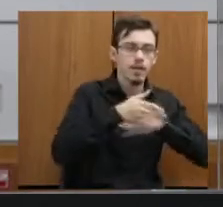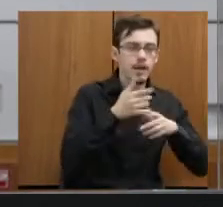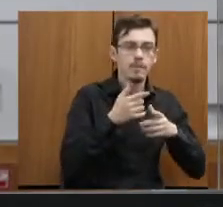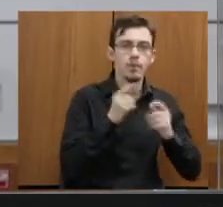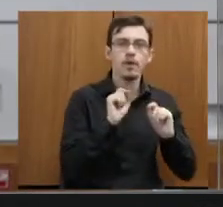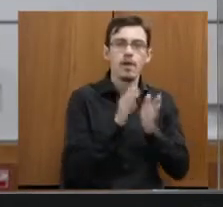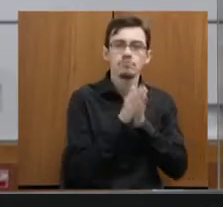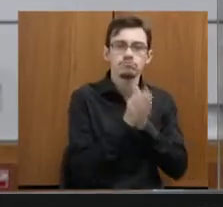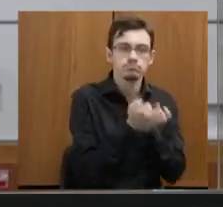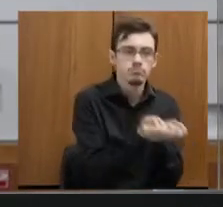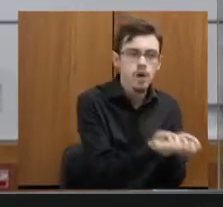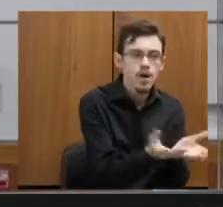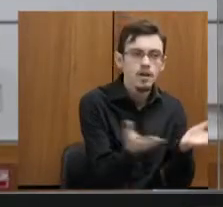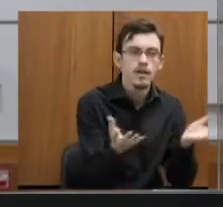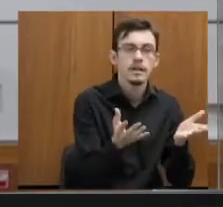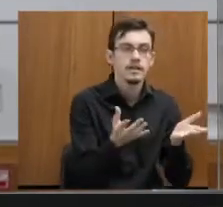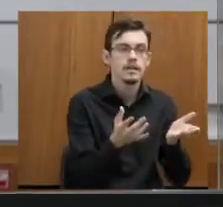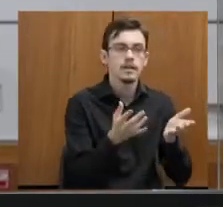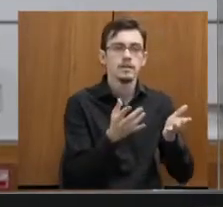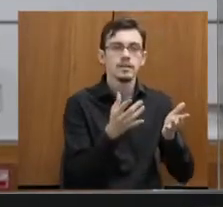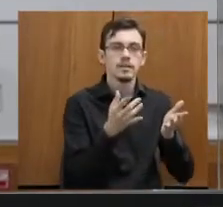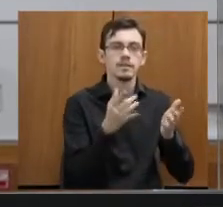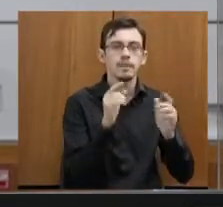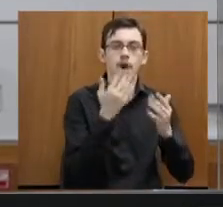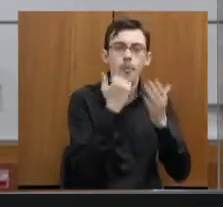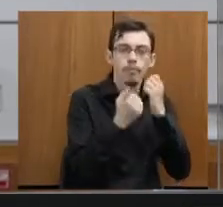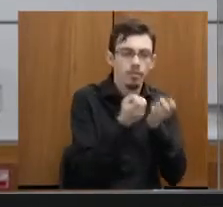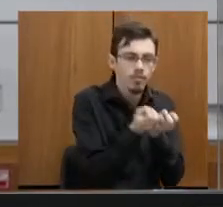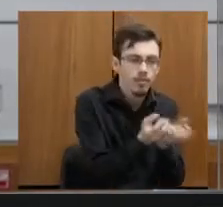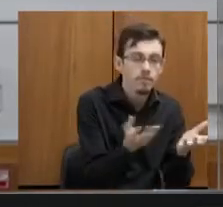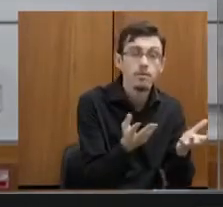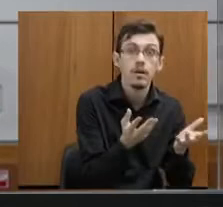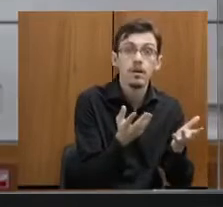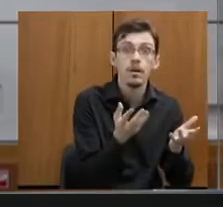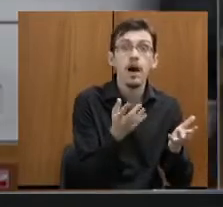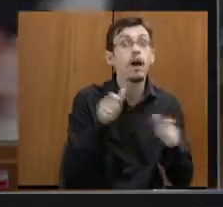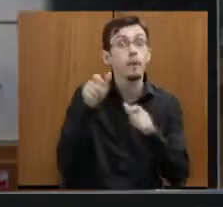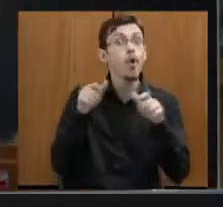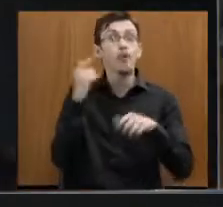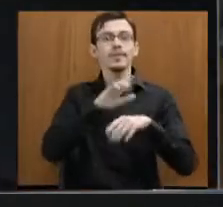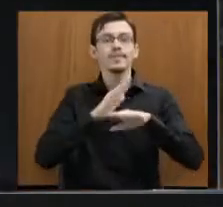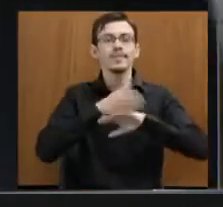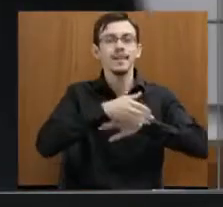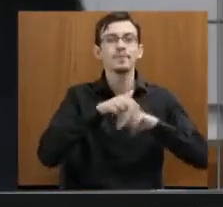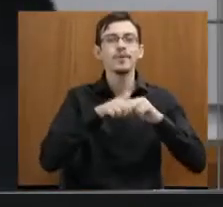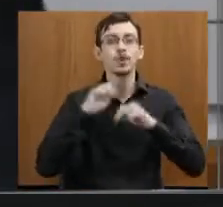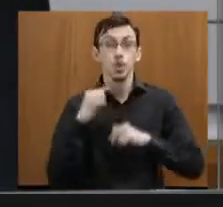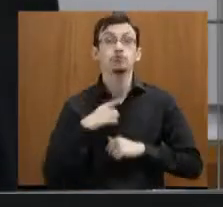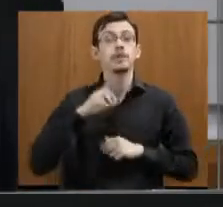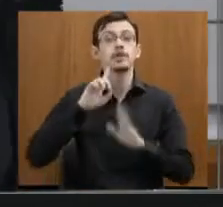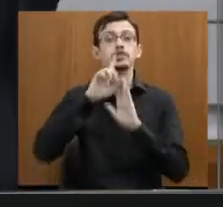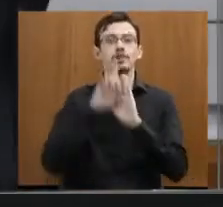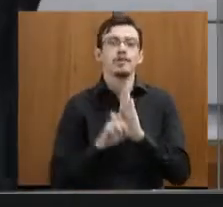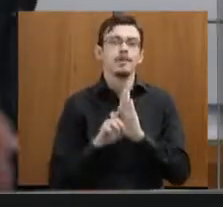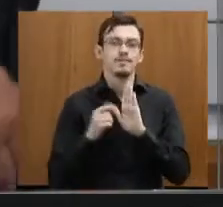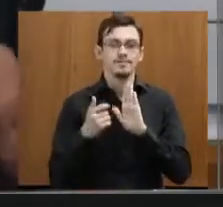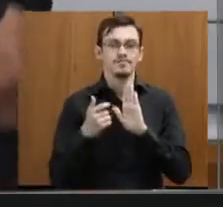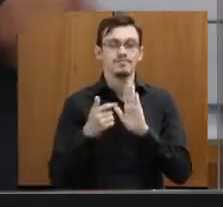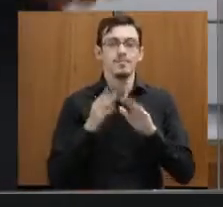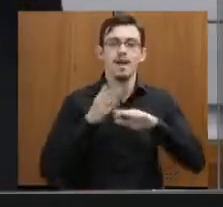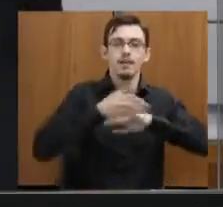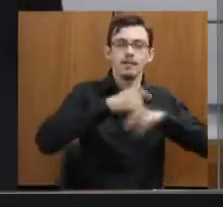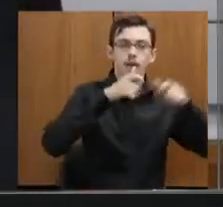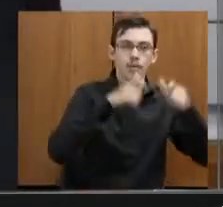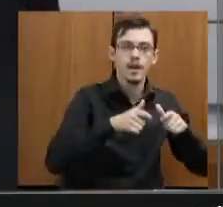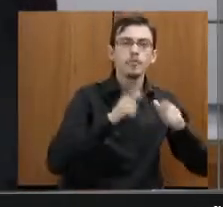entrar bom e as pessoas conseguiram obter esse acesso porque é direito nosso adentrar esses